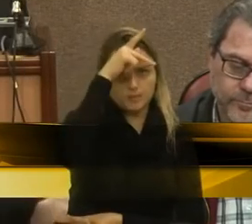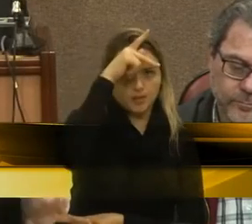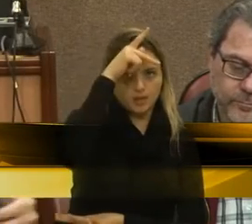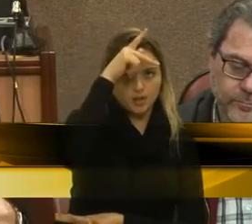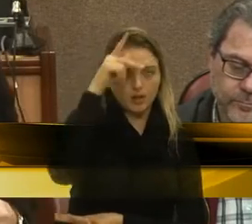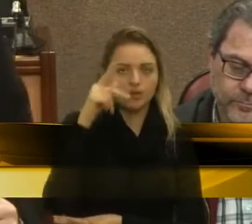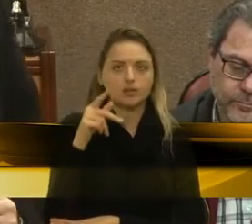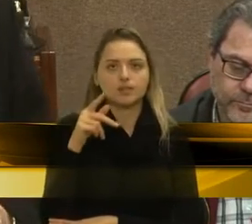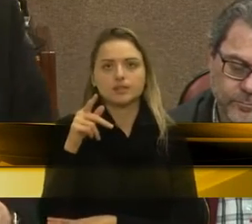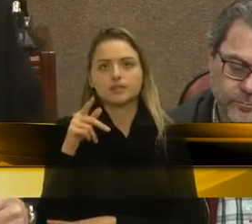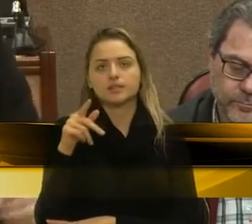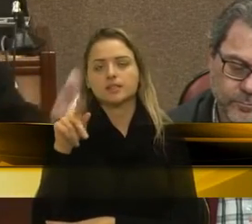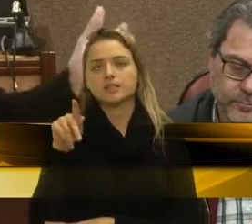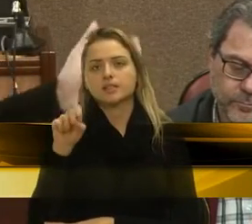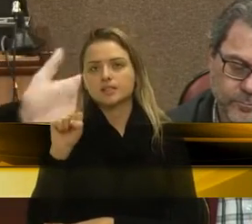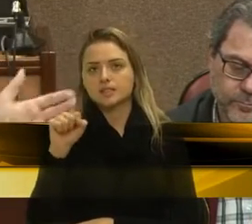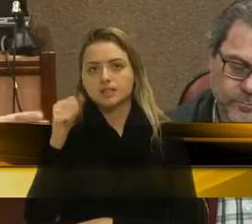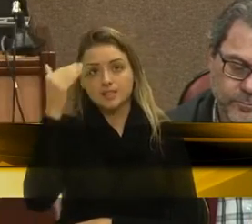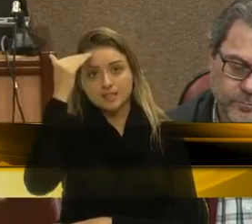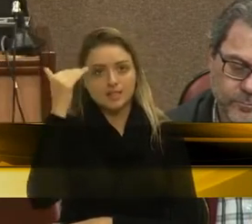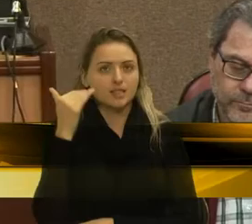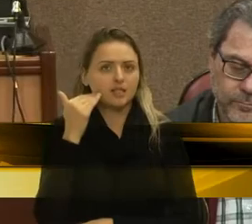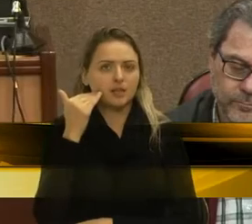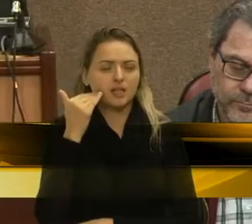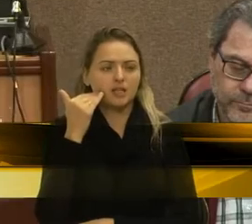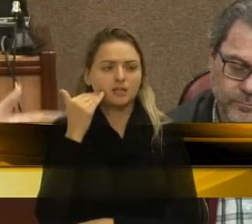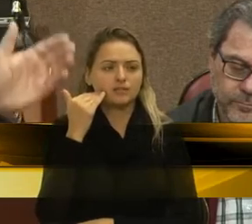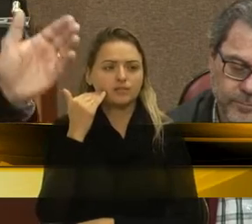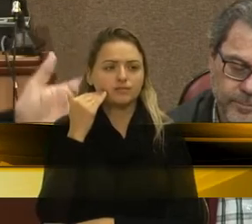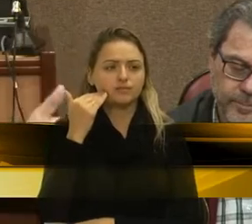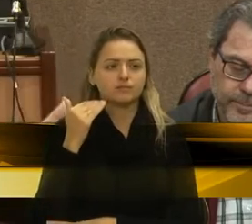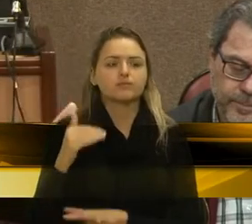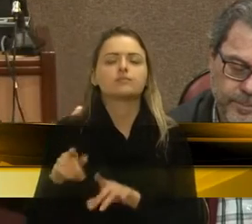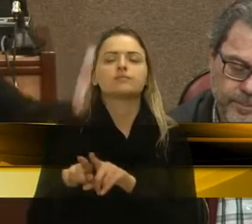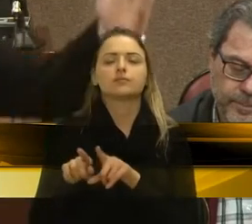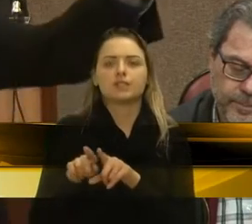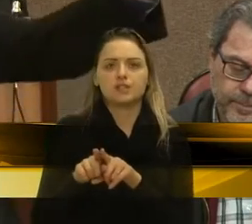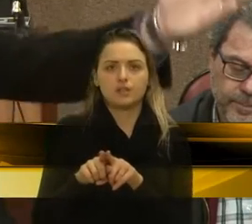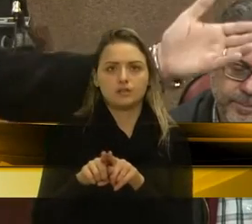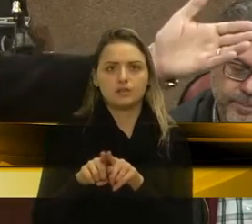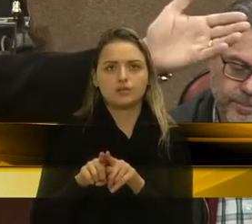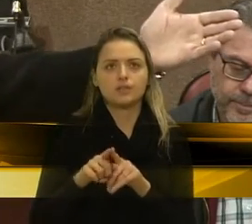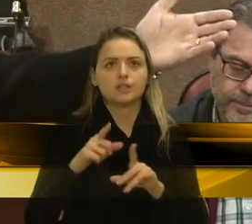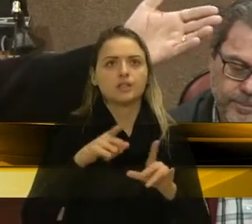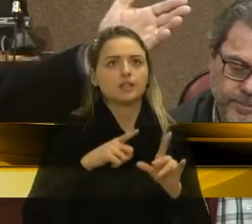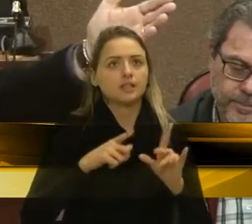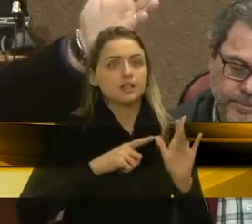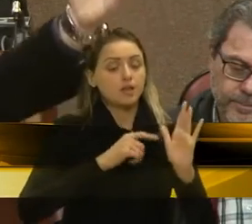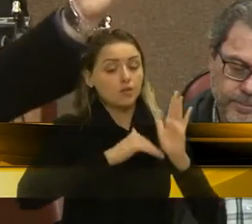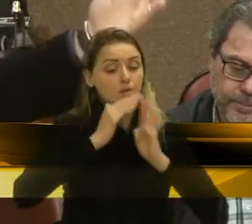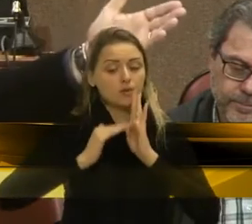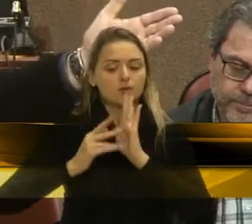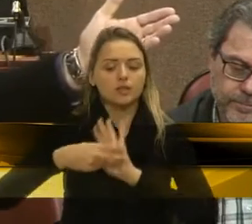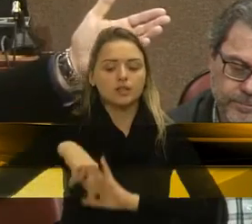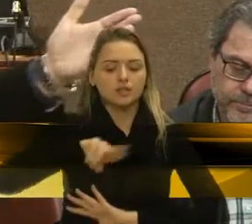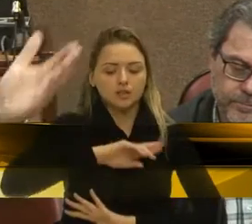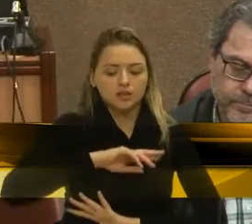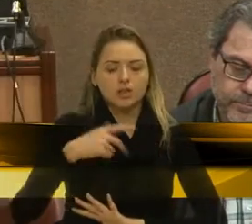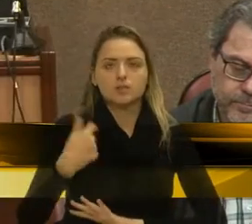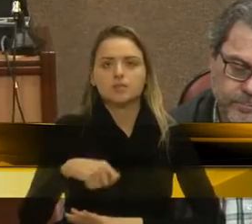Maria. Realmente ele foi um gigante do pincel e deixou aqui este legado e que nós